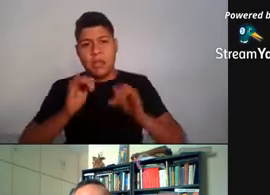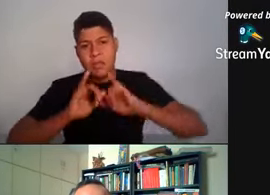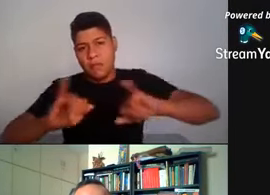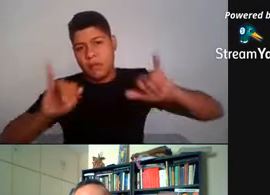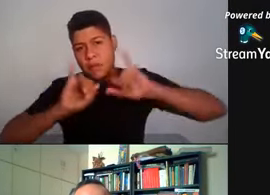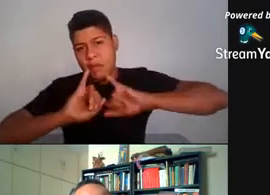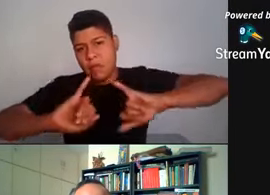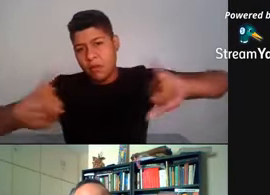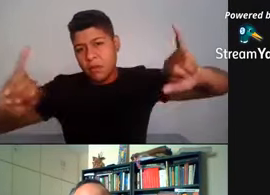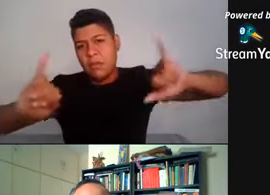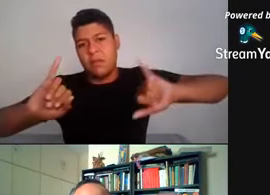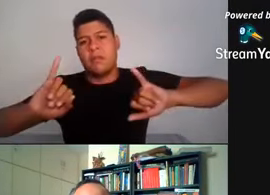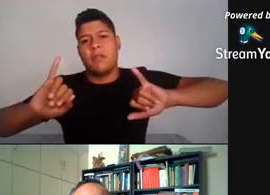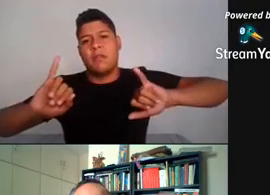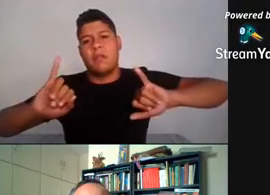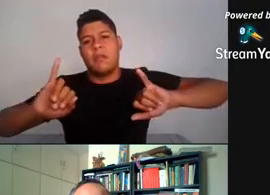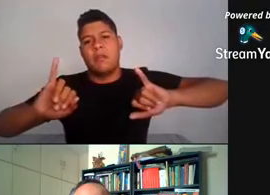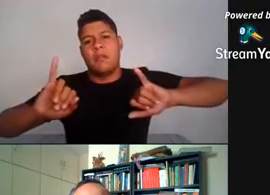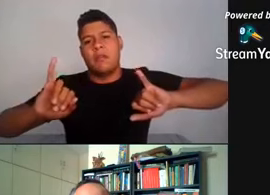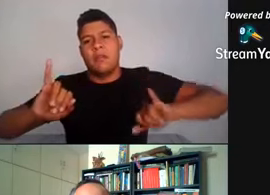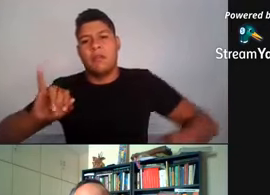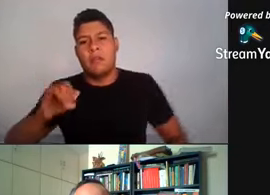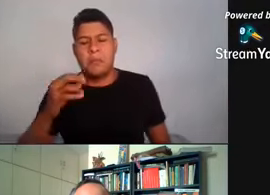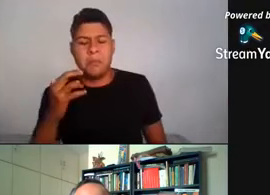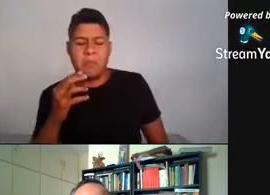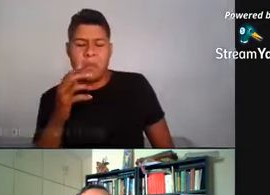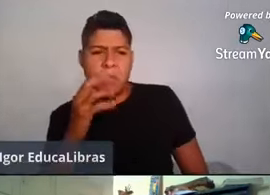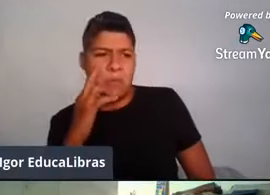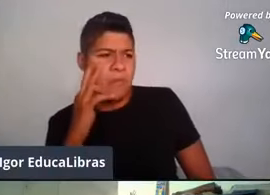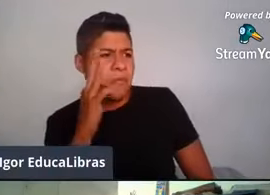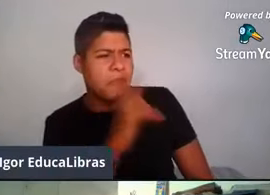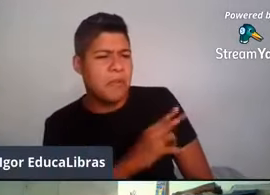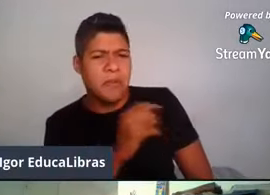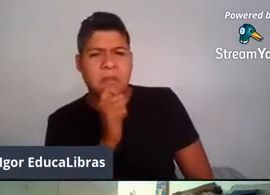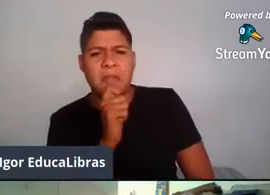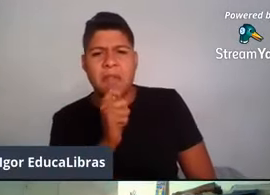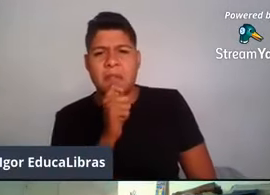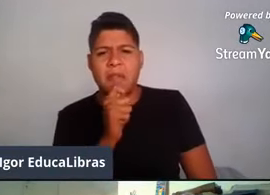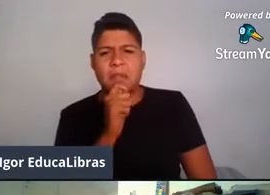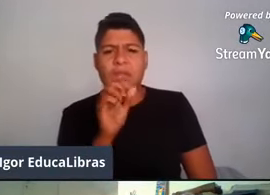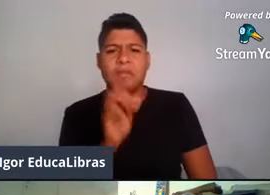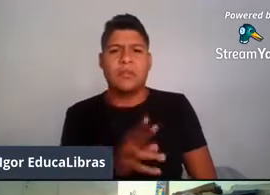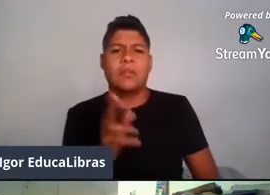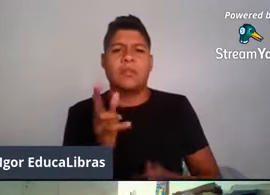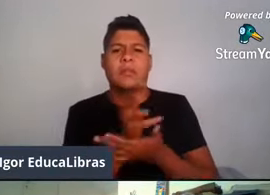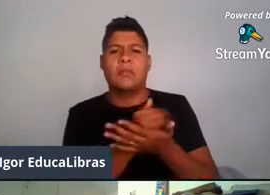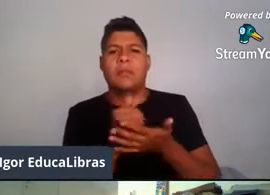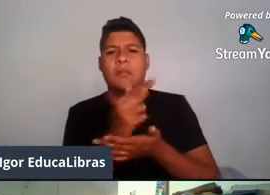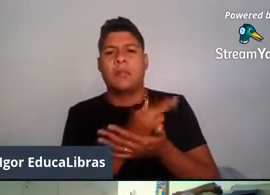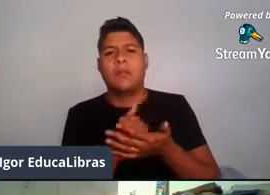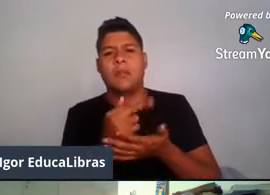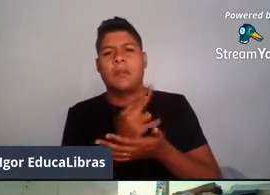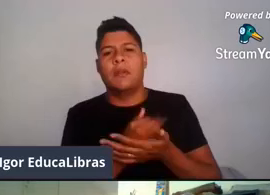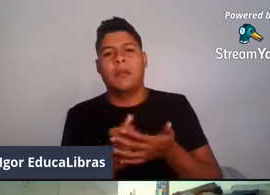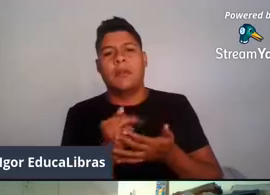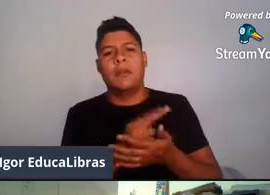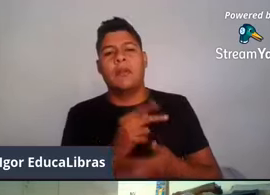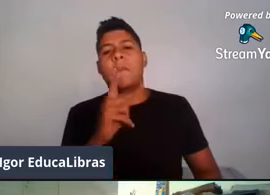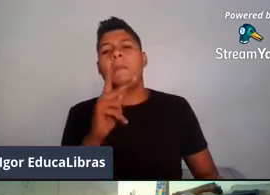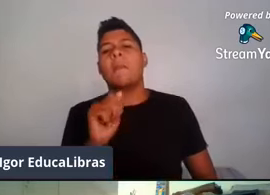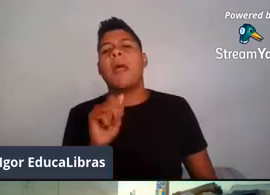Camp? Eu ouvi falar, mas eu não consegui assistir. Por enquanto, só tenho visto desenho, Peppa Pig.